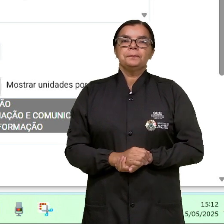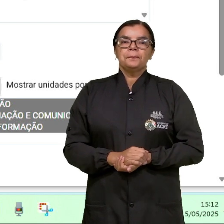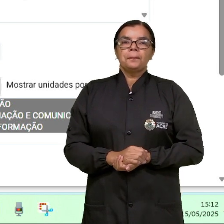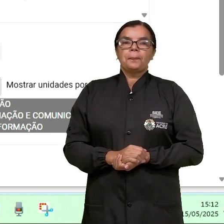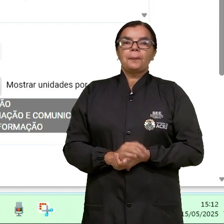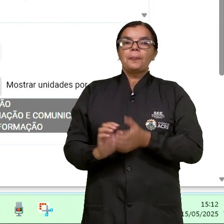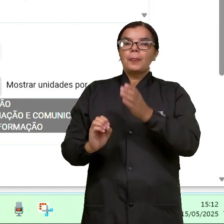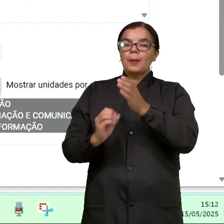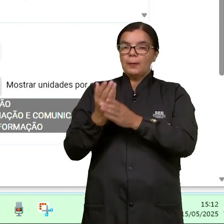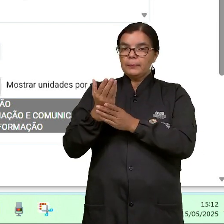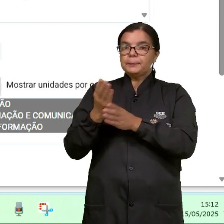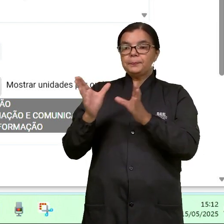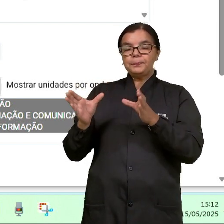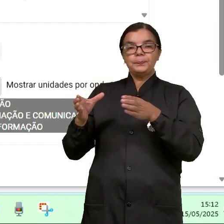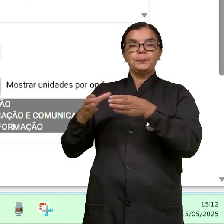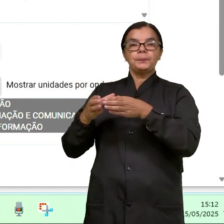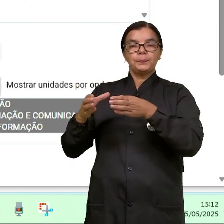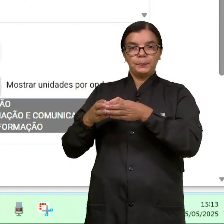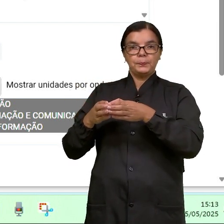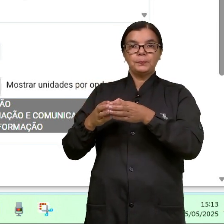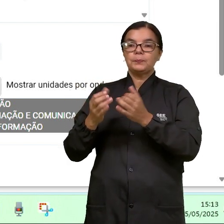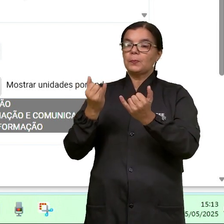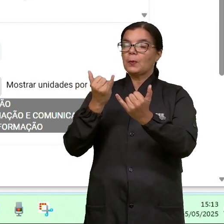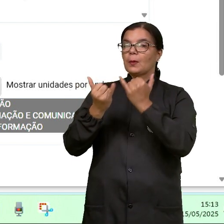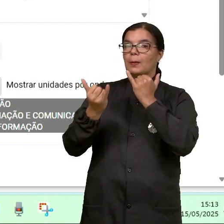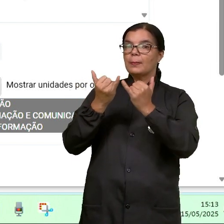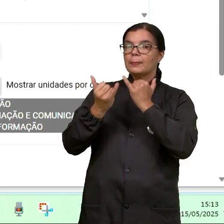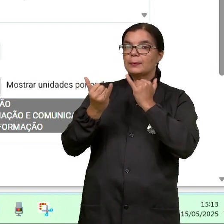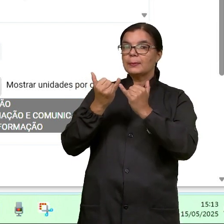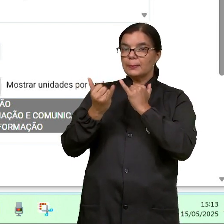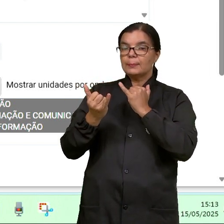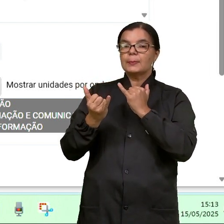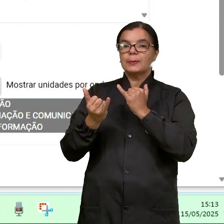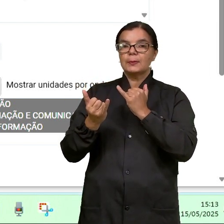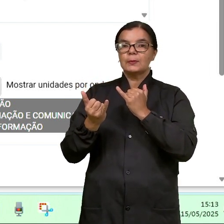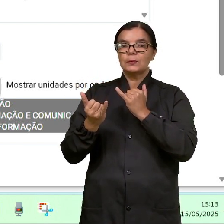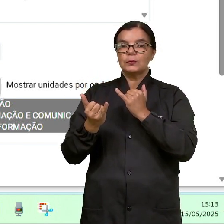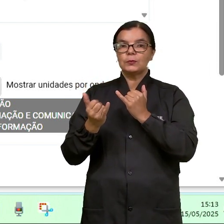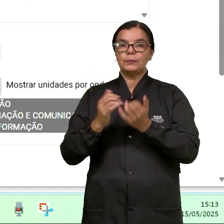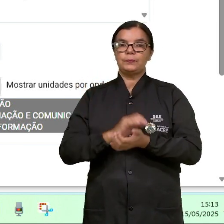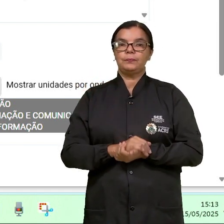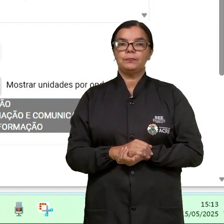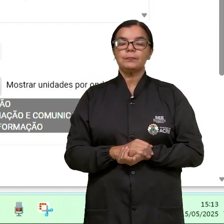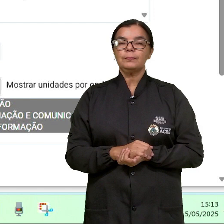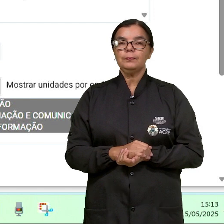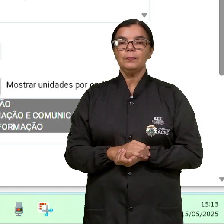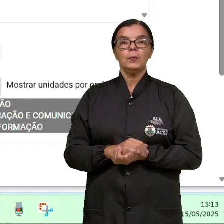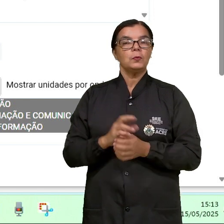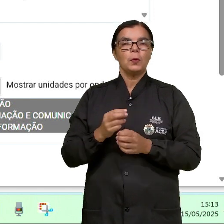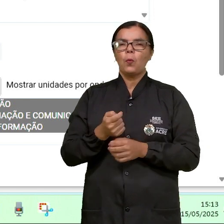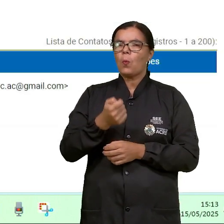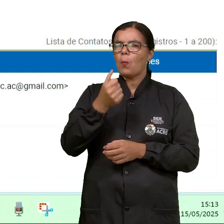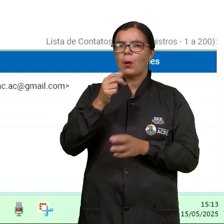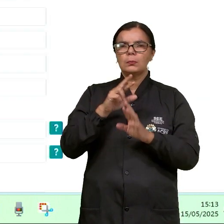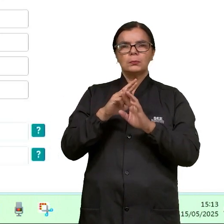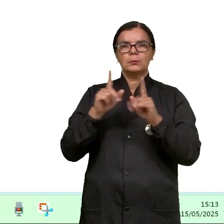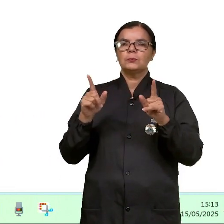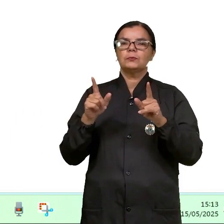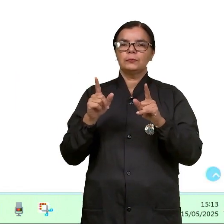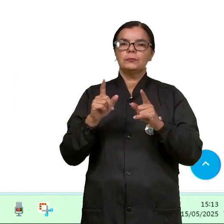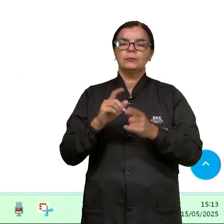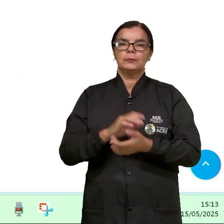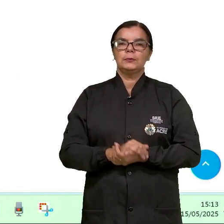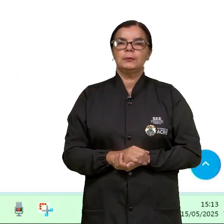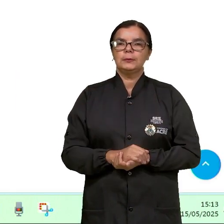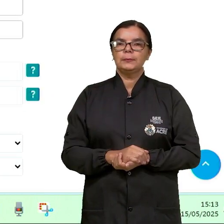criação dos grupos, eles são muito parecidos, tá? De um para o outro, não tem muita diferença. Deixa